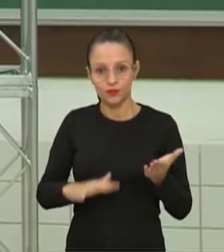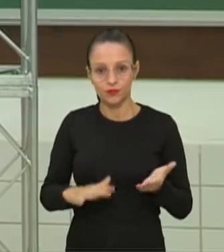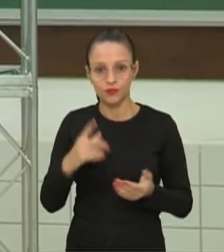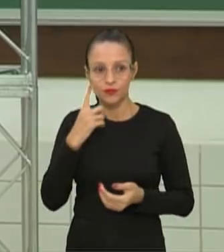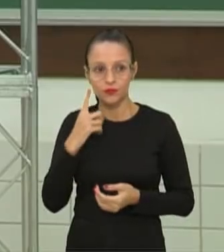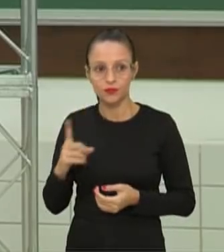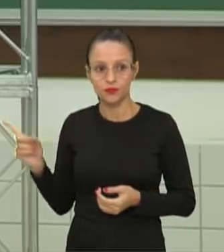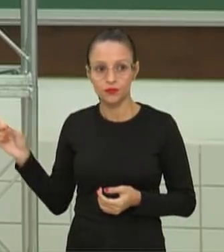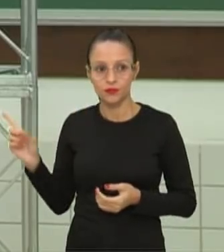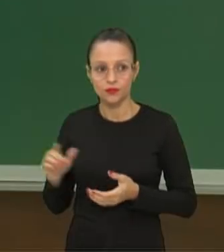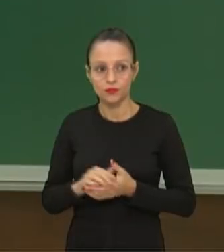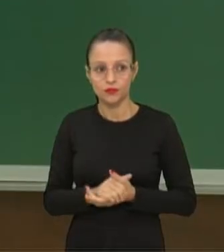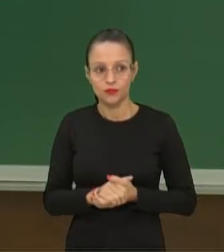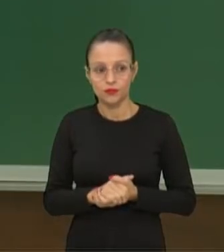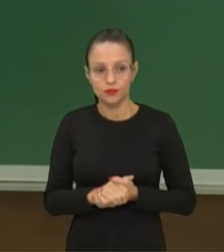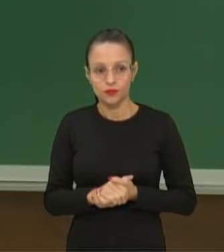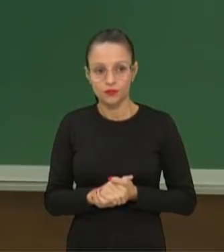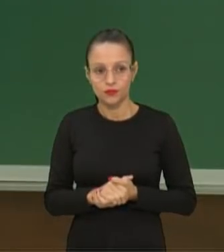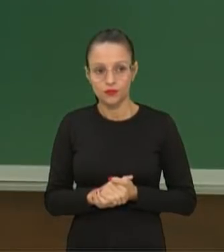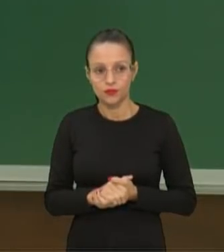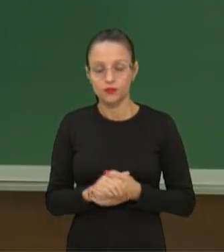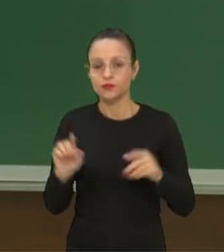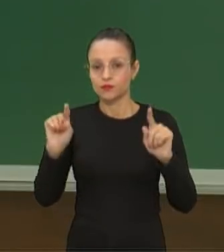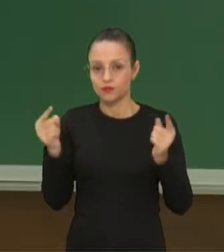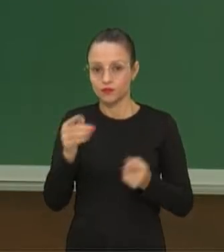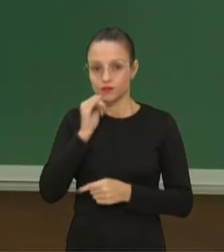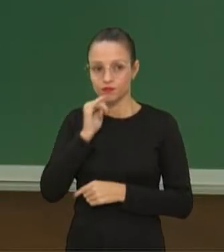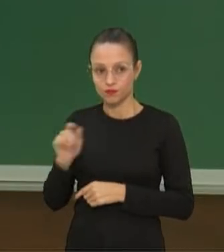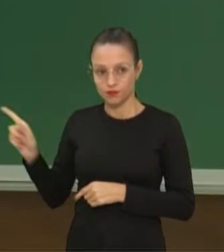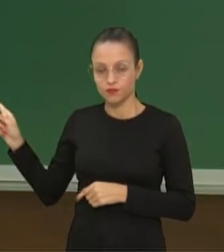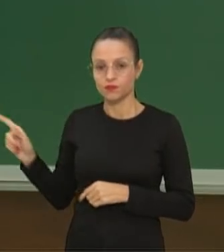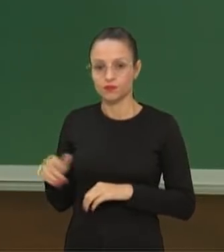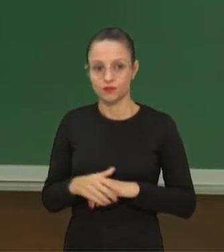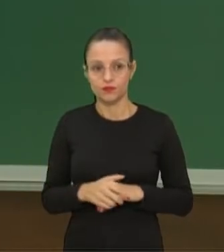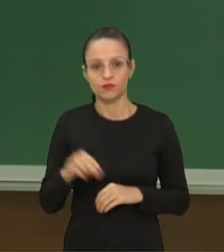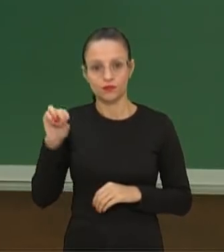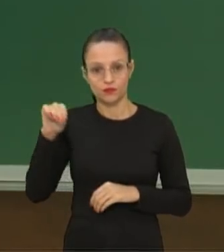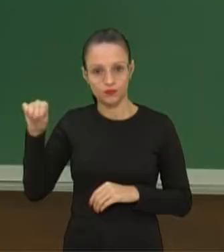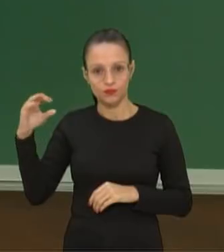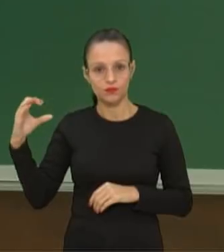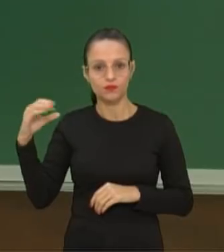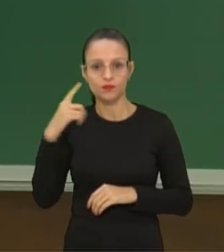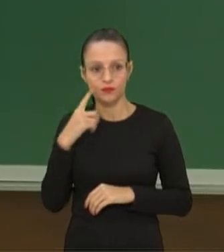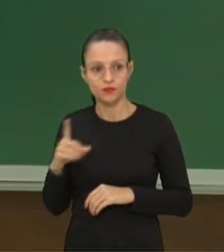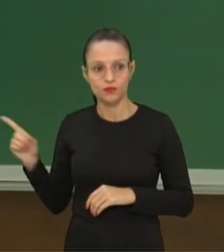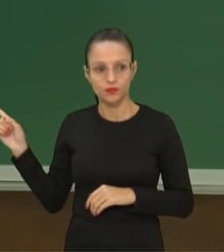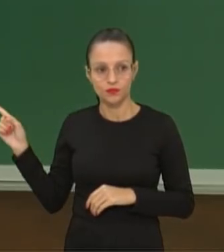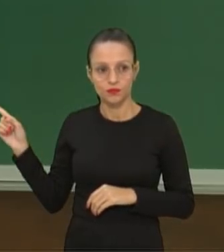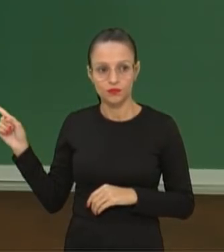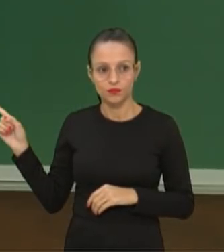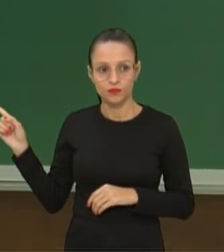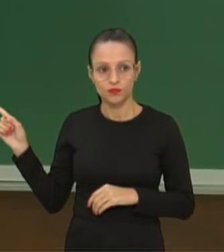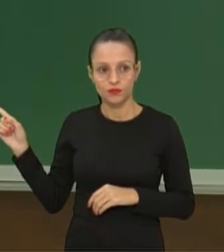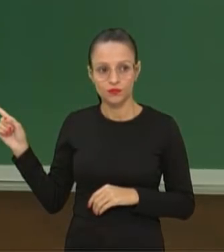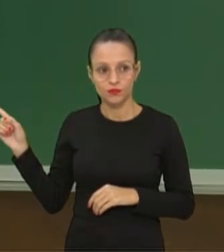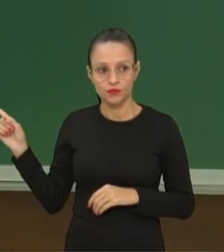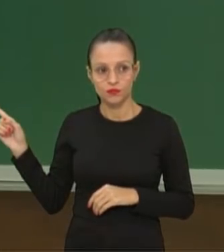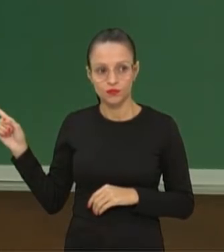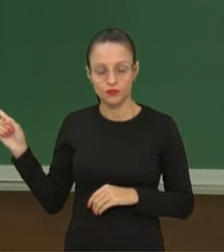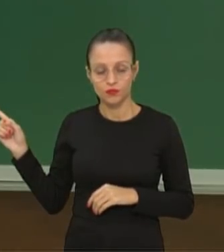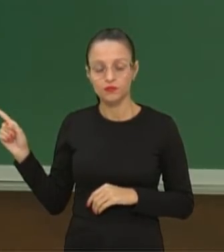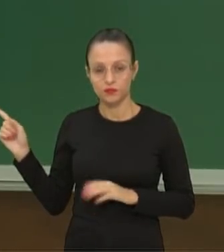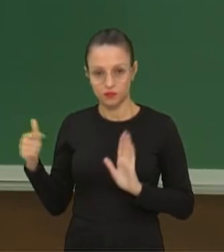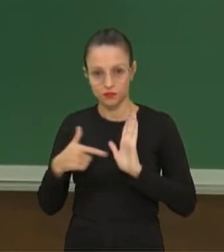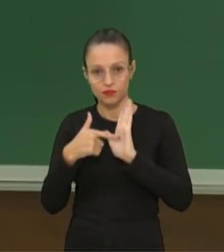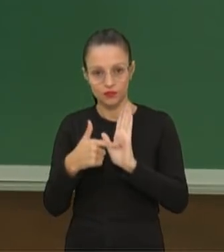Ó. Botei parênteses no exemplo. MMC, ó, os números da divisão apareceram